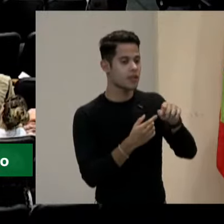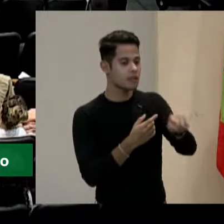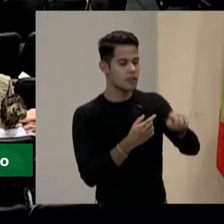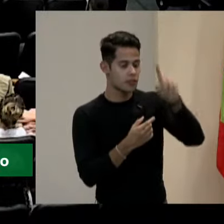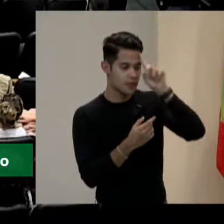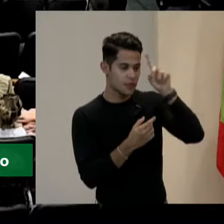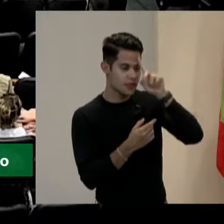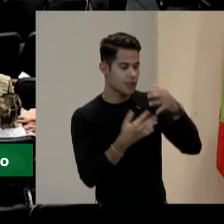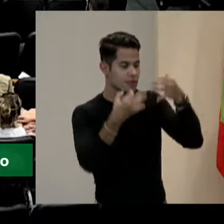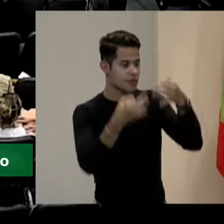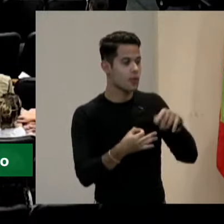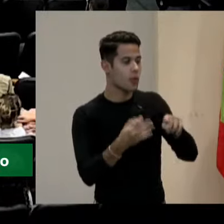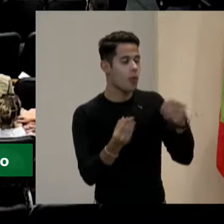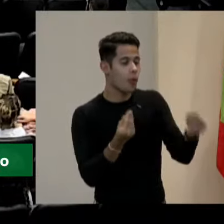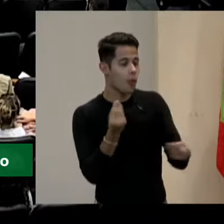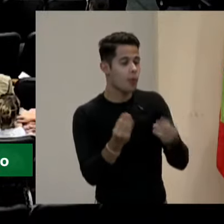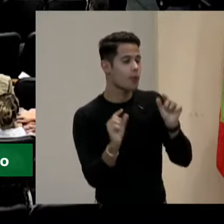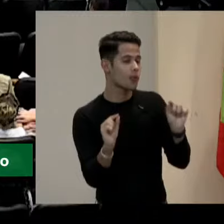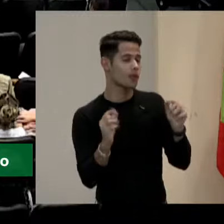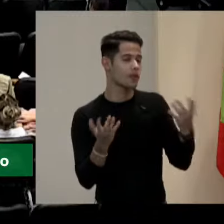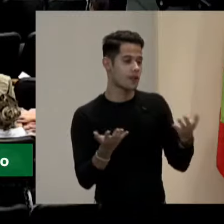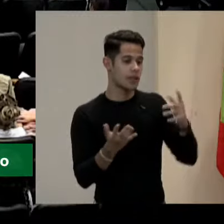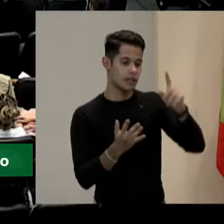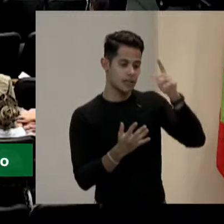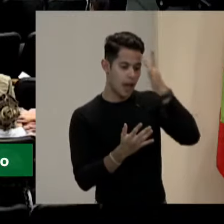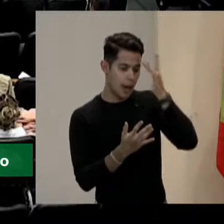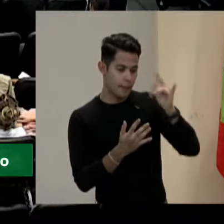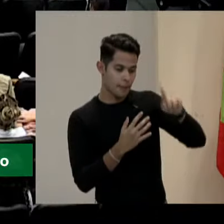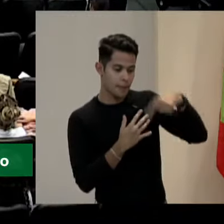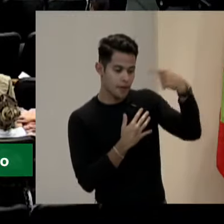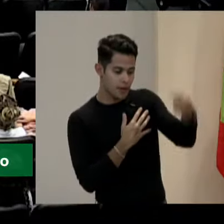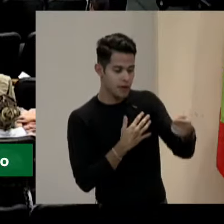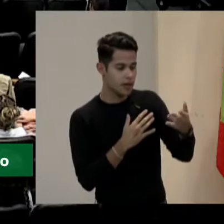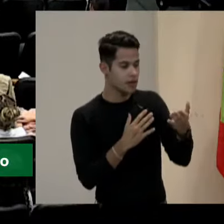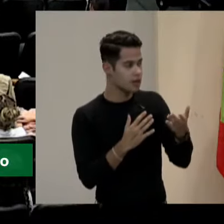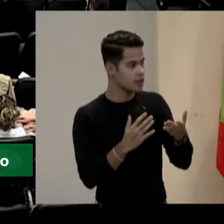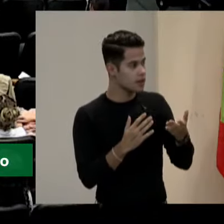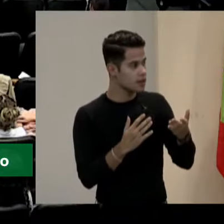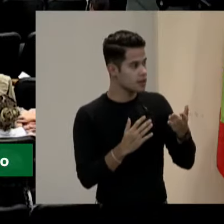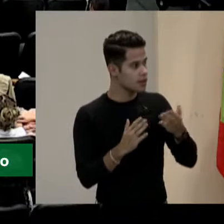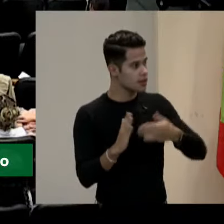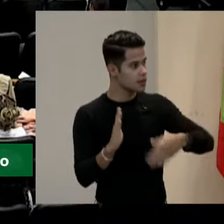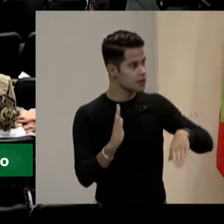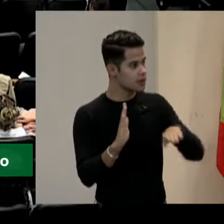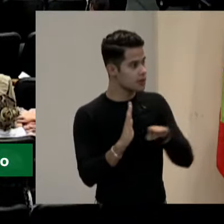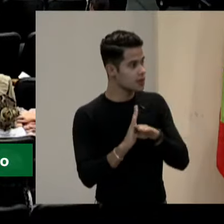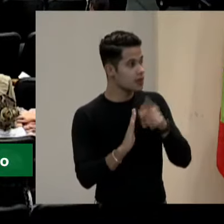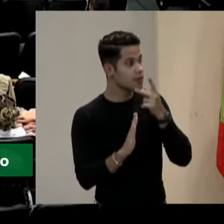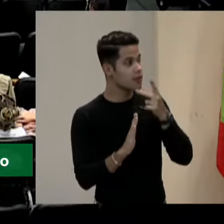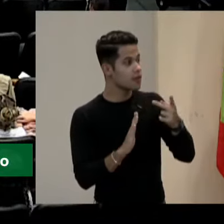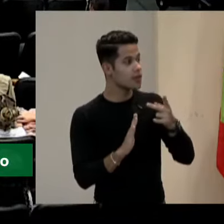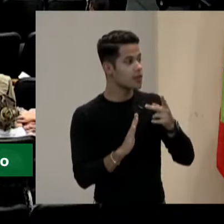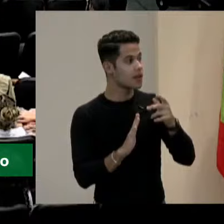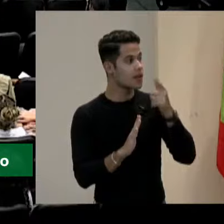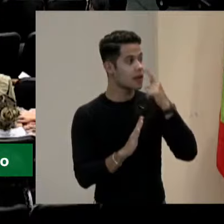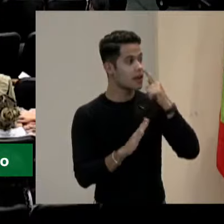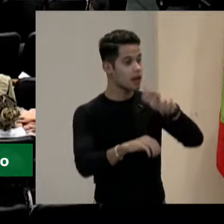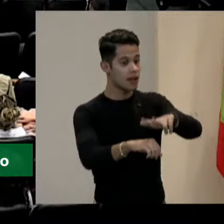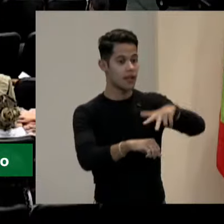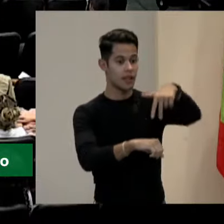de aula. E no dia seguinte, a gente chega com novas técnicas, novos métodos, e dona Sebastiana falou, levanta,